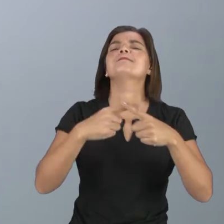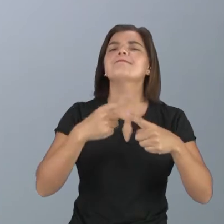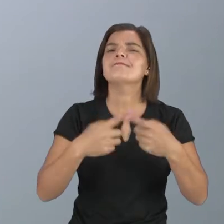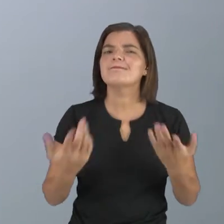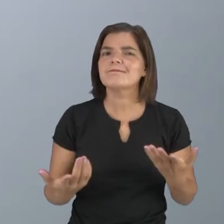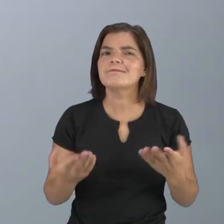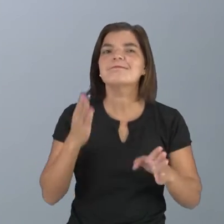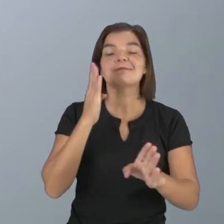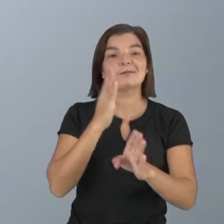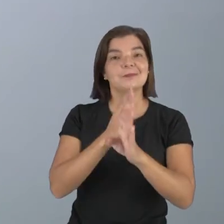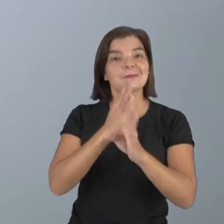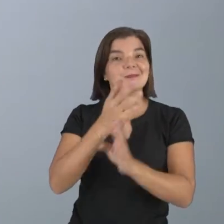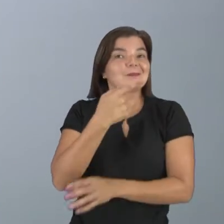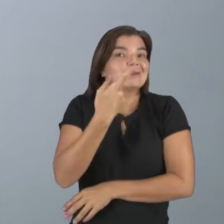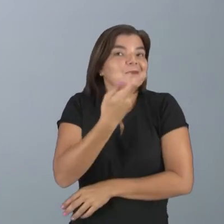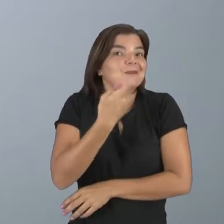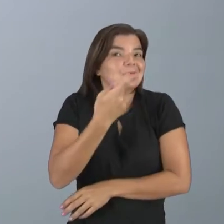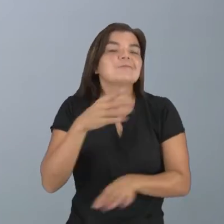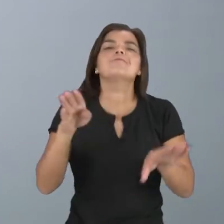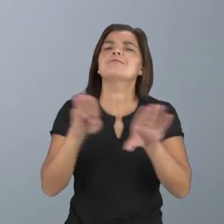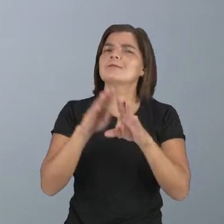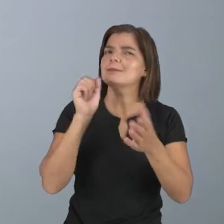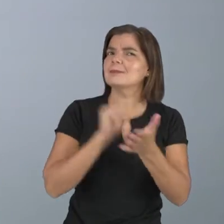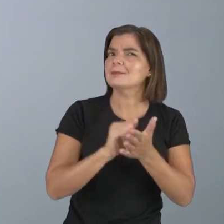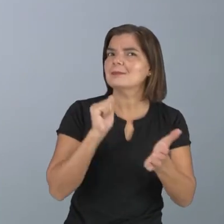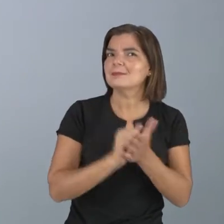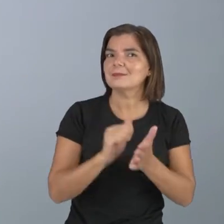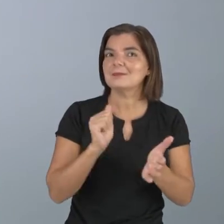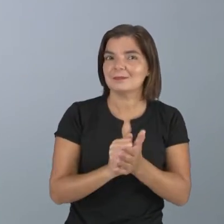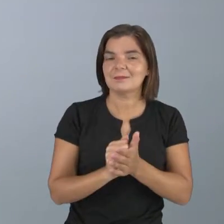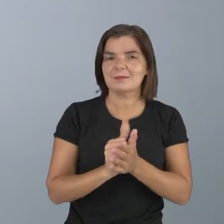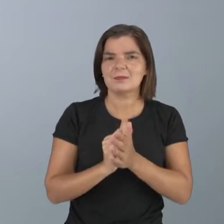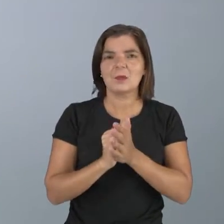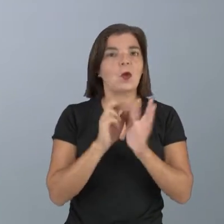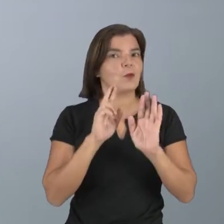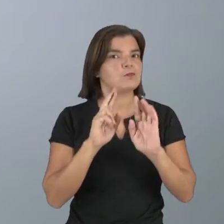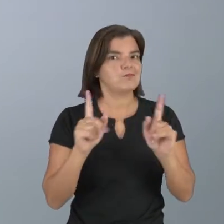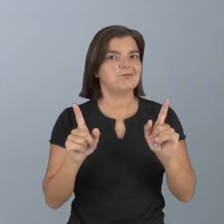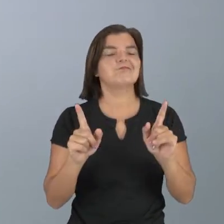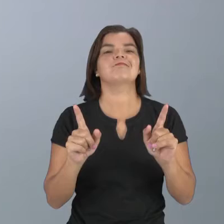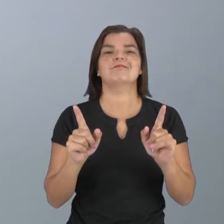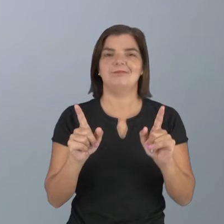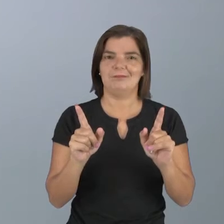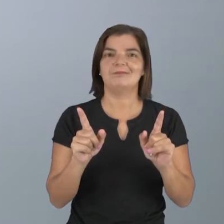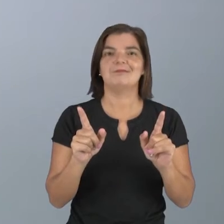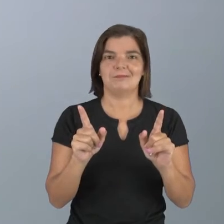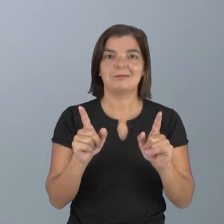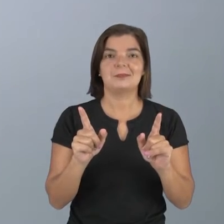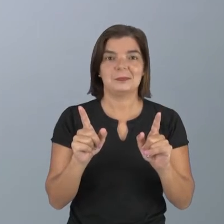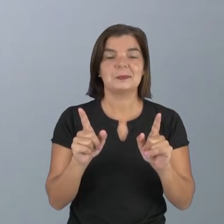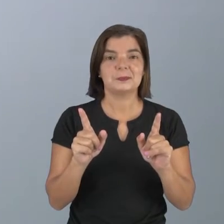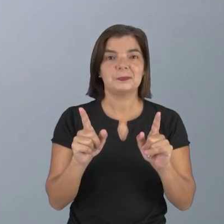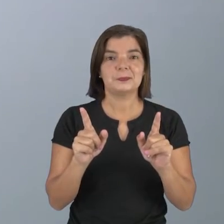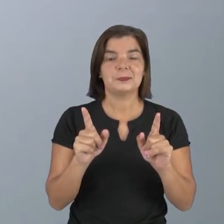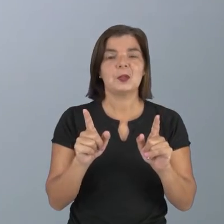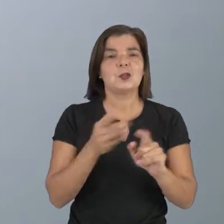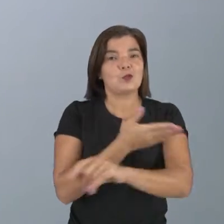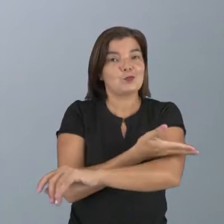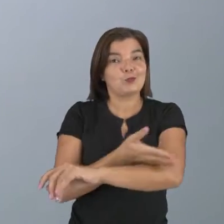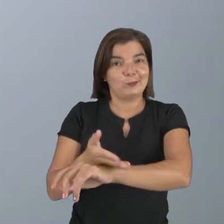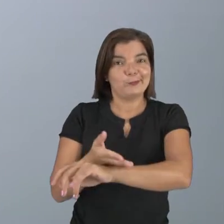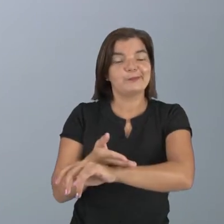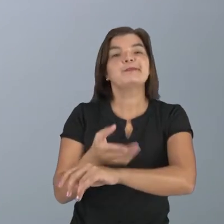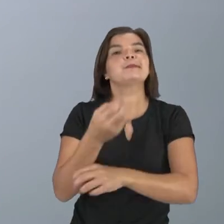Por cuenta de esta pronuncia y de la escritura que está ahí un poco diferente de nuestra